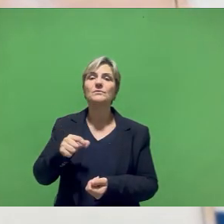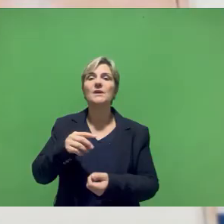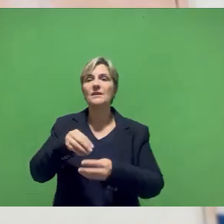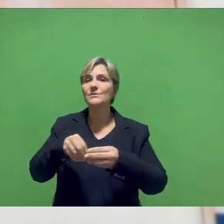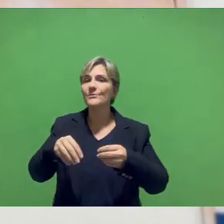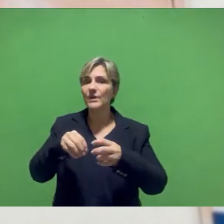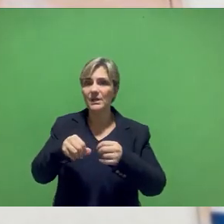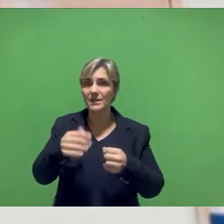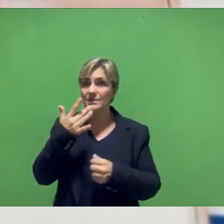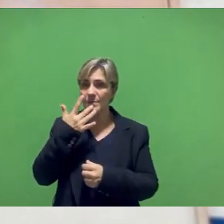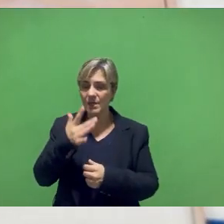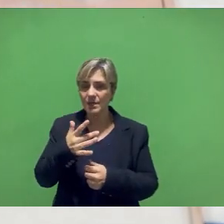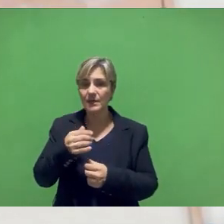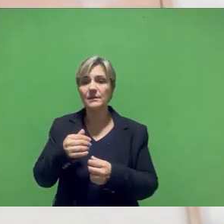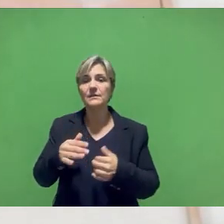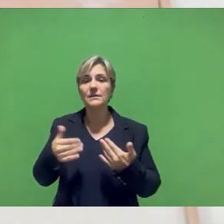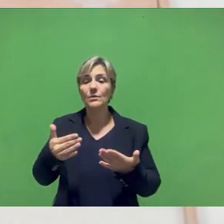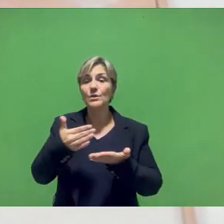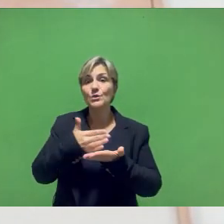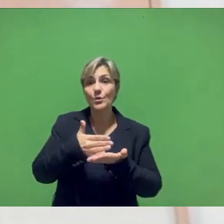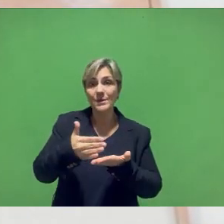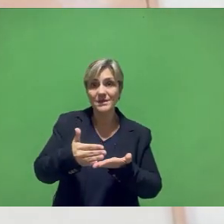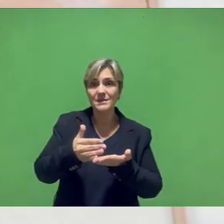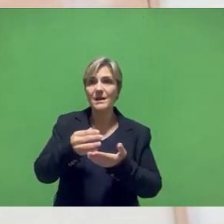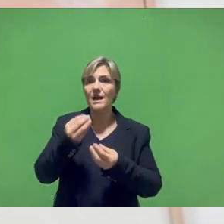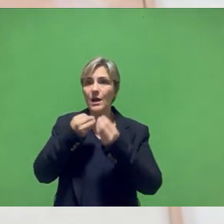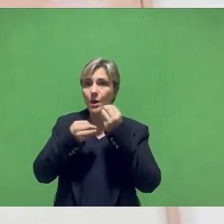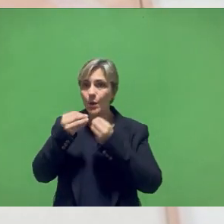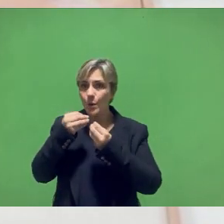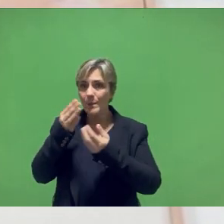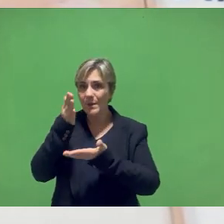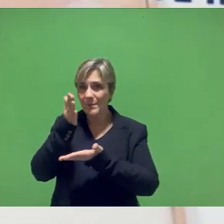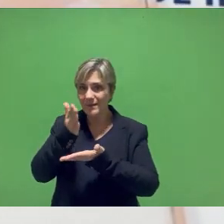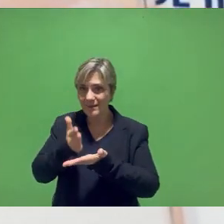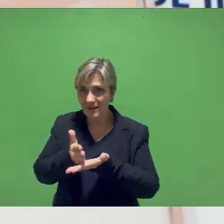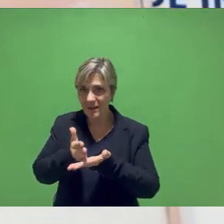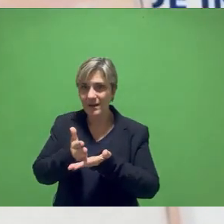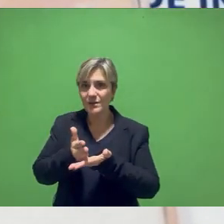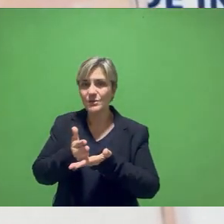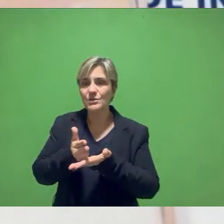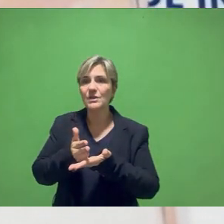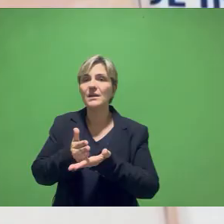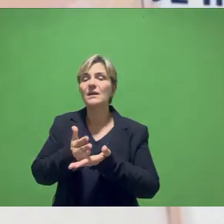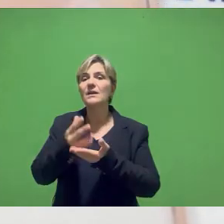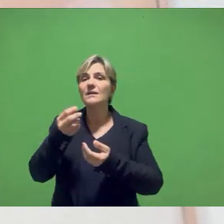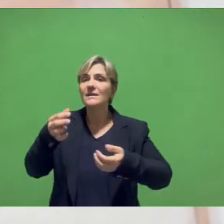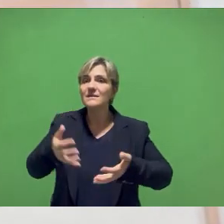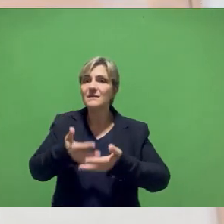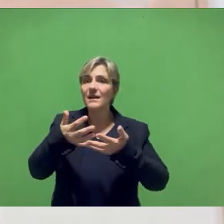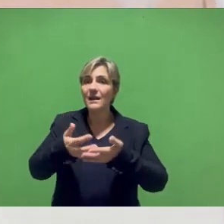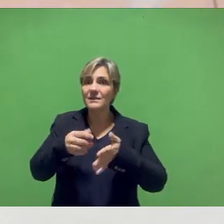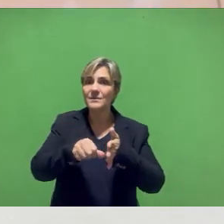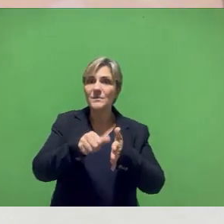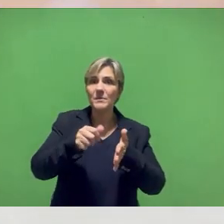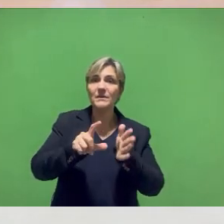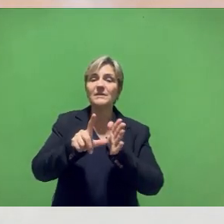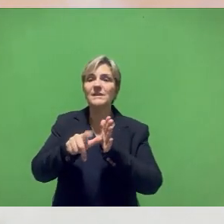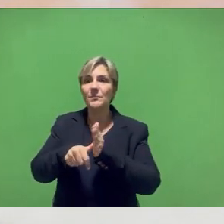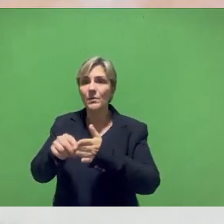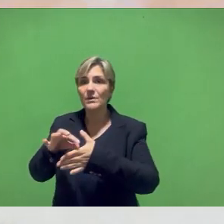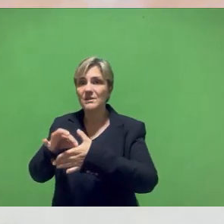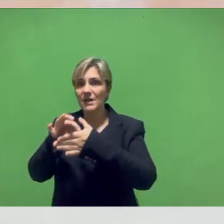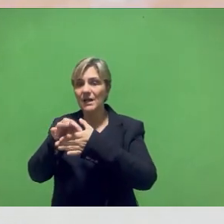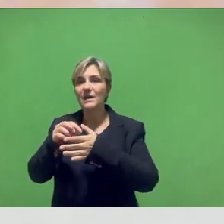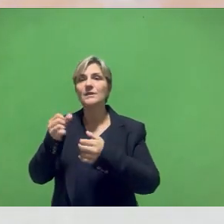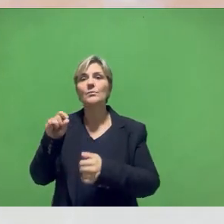farinhas. Então, se a gente começar a treinar a comer metade desse prato de salada e verdura primeiro, depois a proteína e